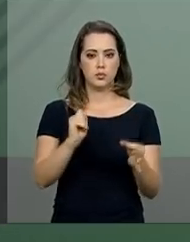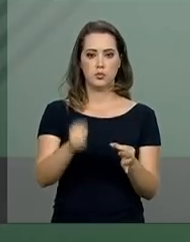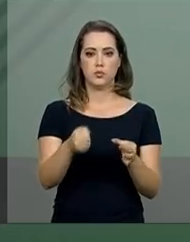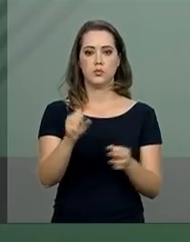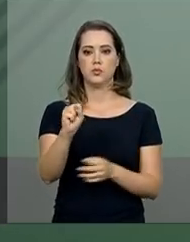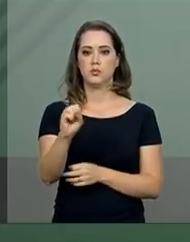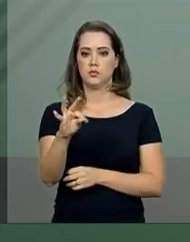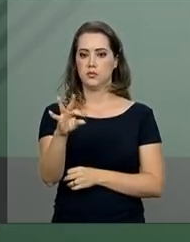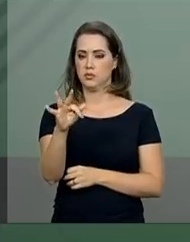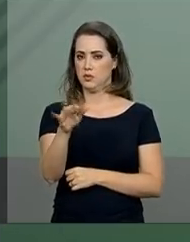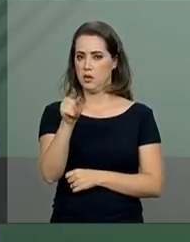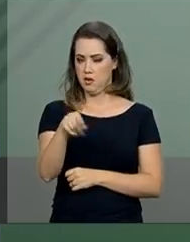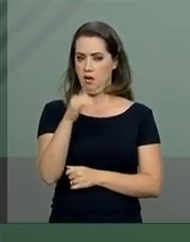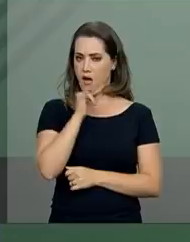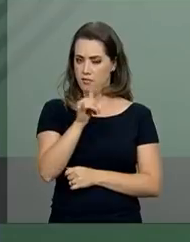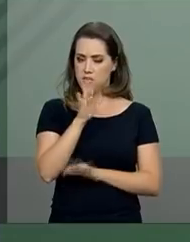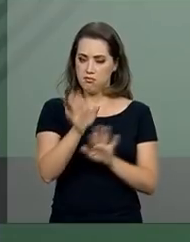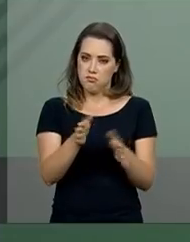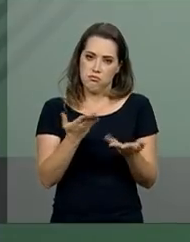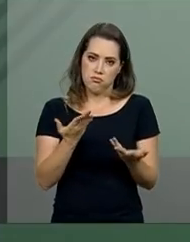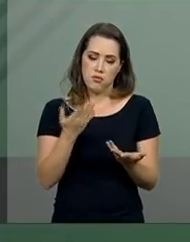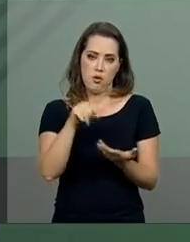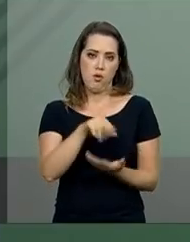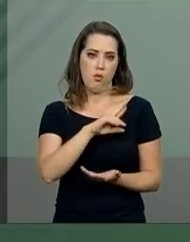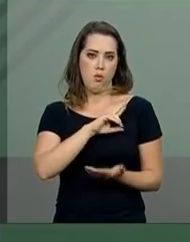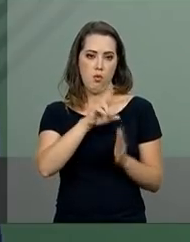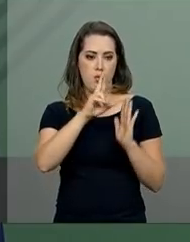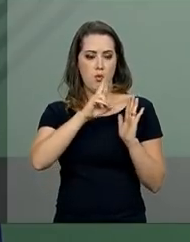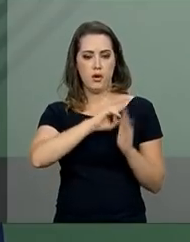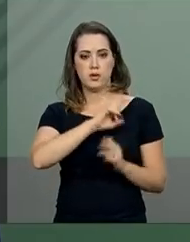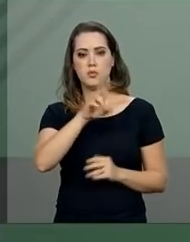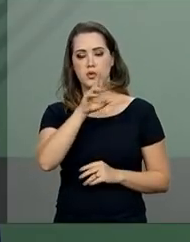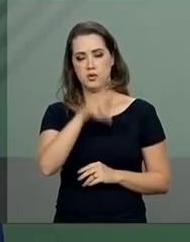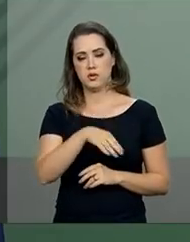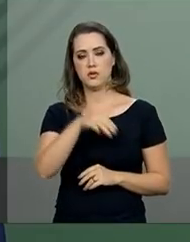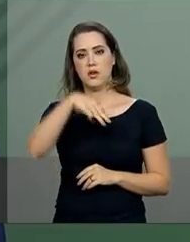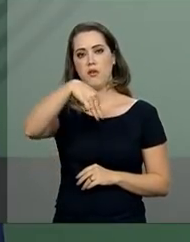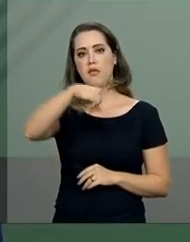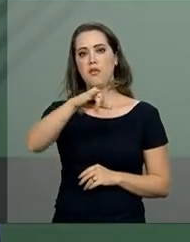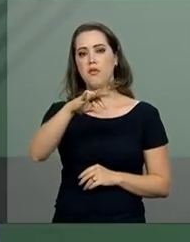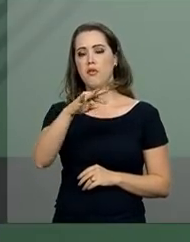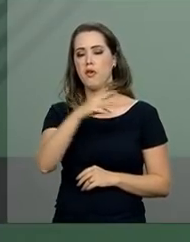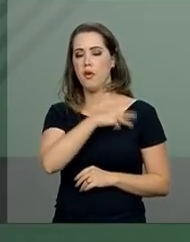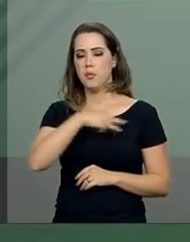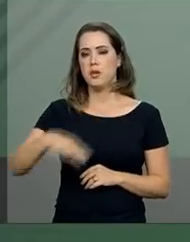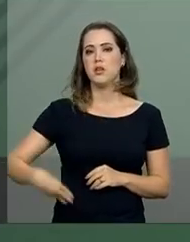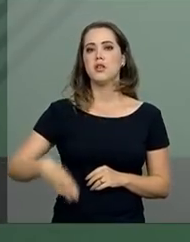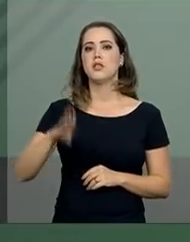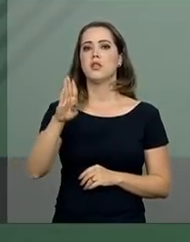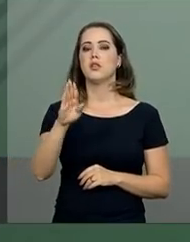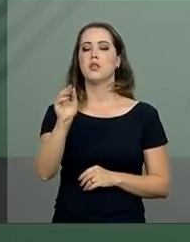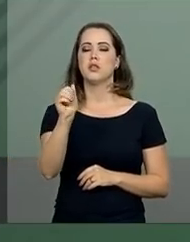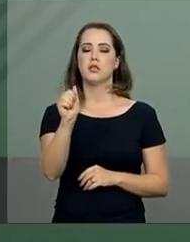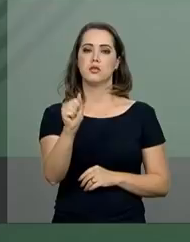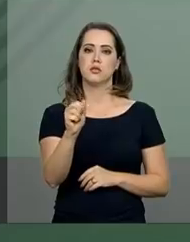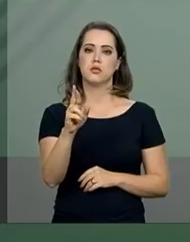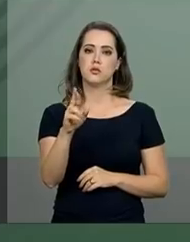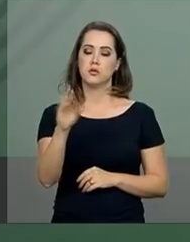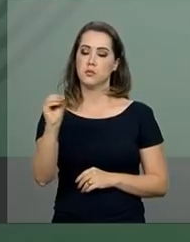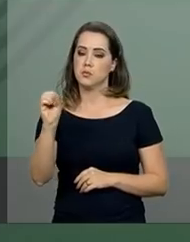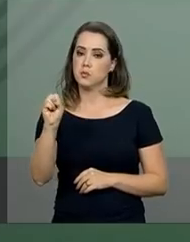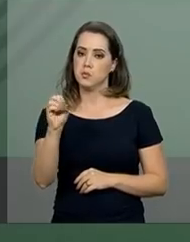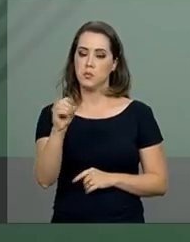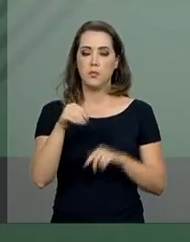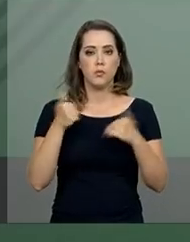deliberará sobre isso o relator o ministro luiz roberto barroso então está em pauta no pleno do supremo tribunal federal